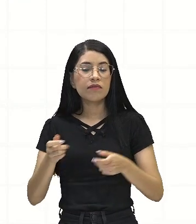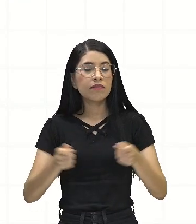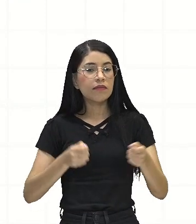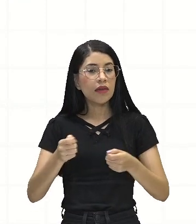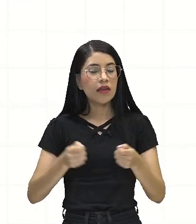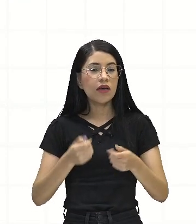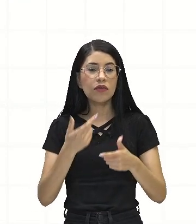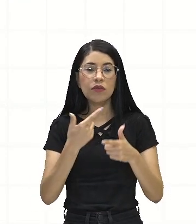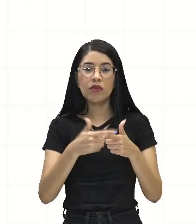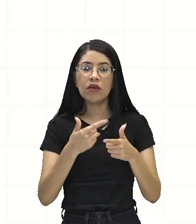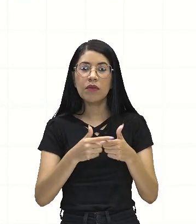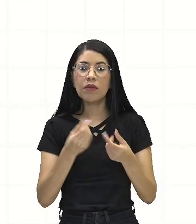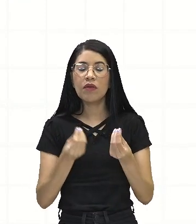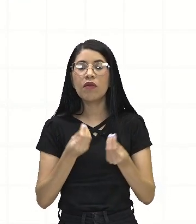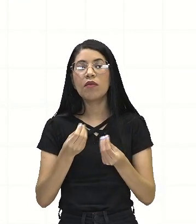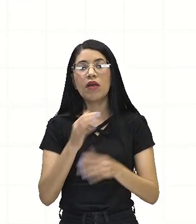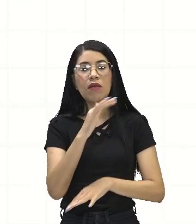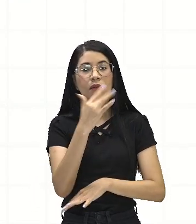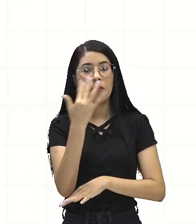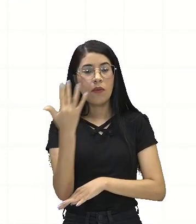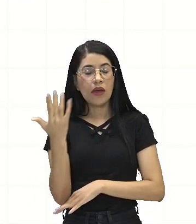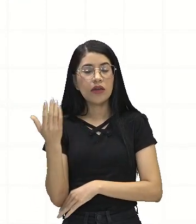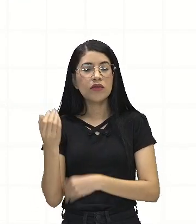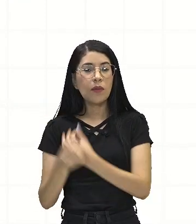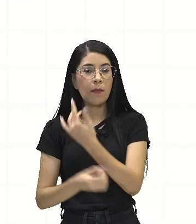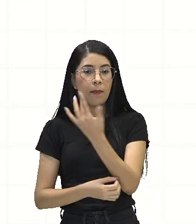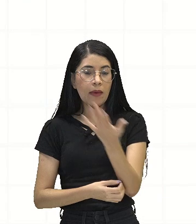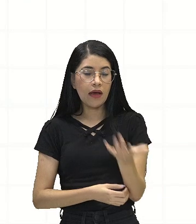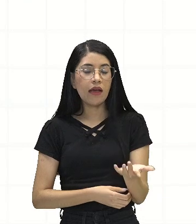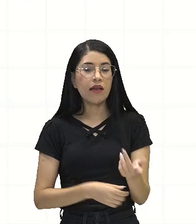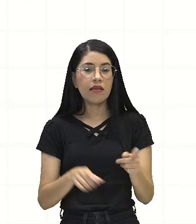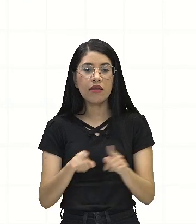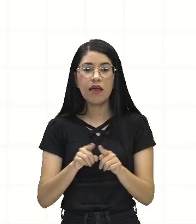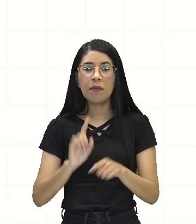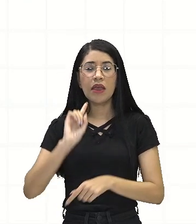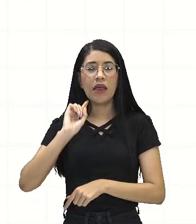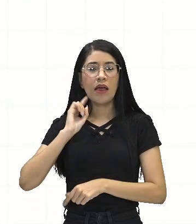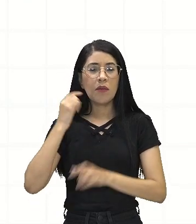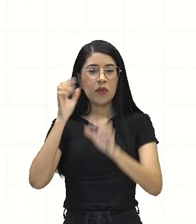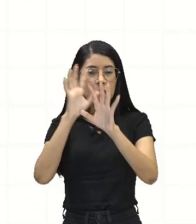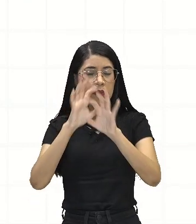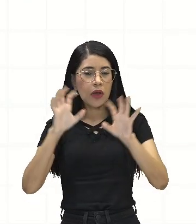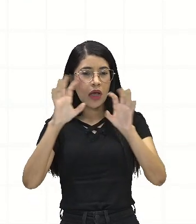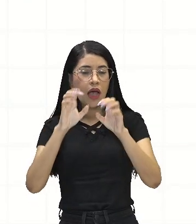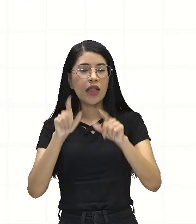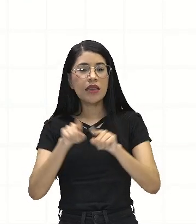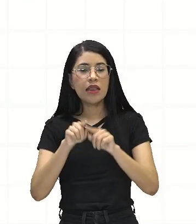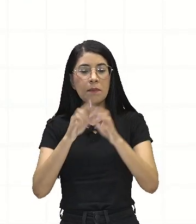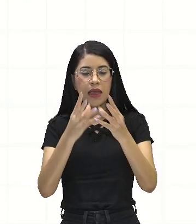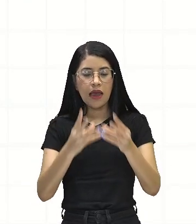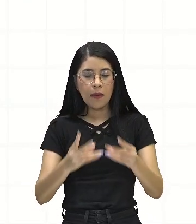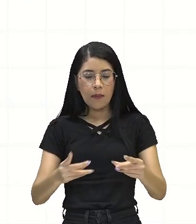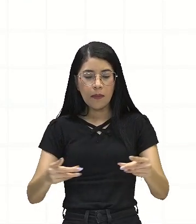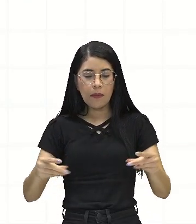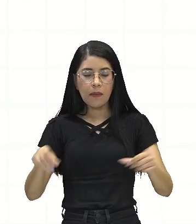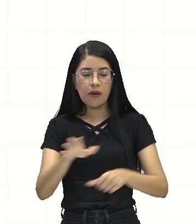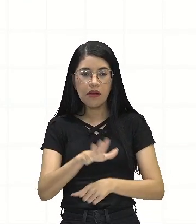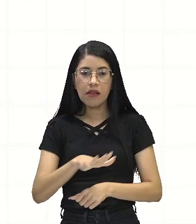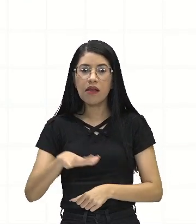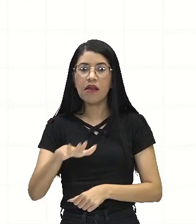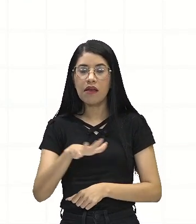colonial, as casas de taipa, sobrado, as igrejas, né, que foram construídas durante esse período, a infraestrutura de uma